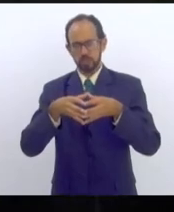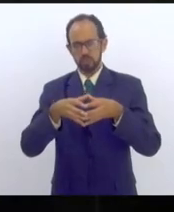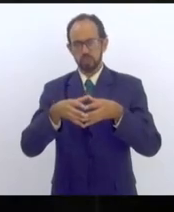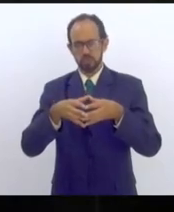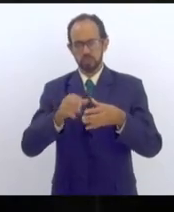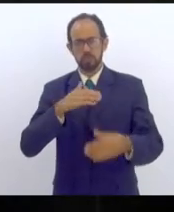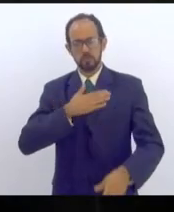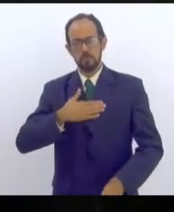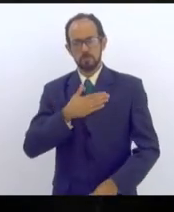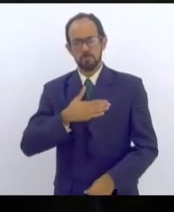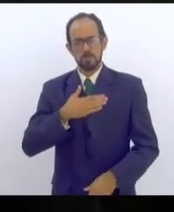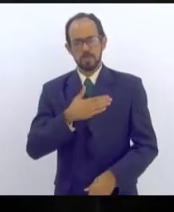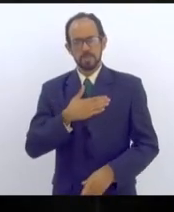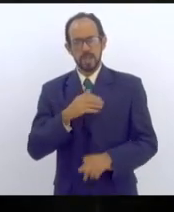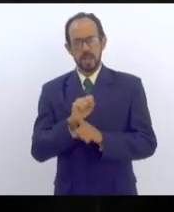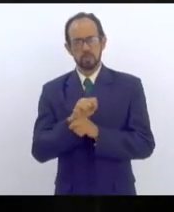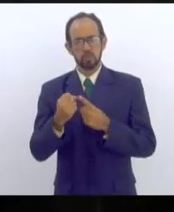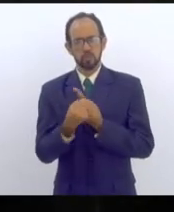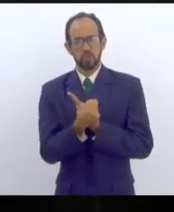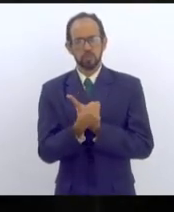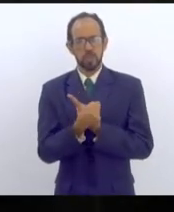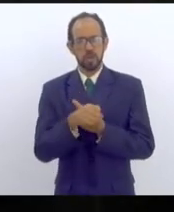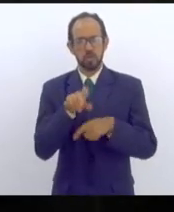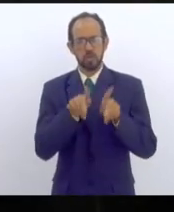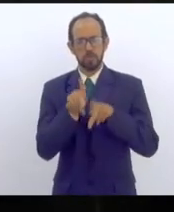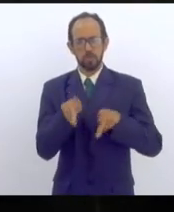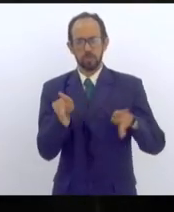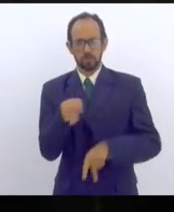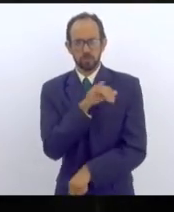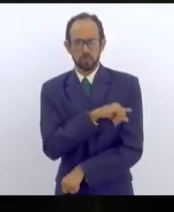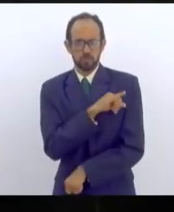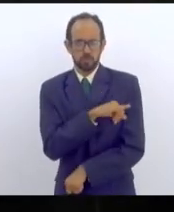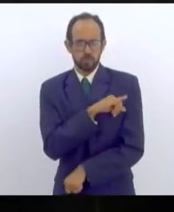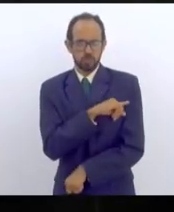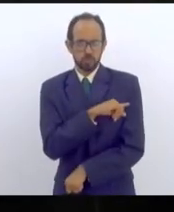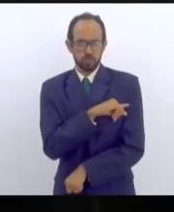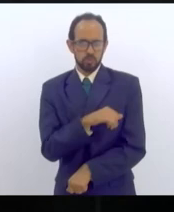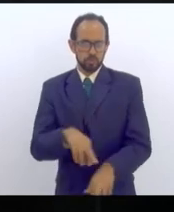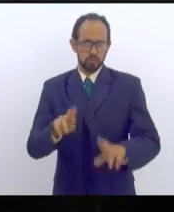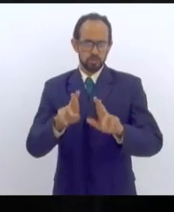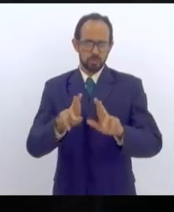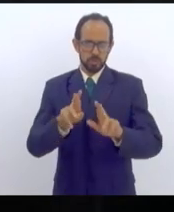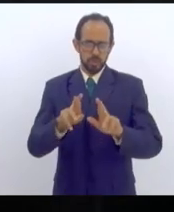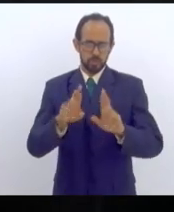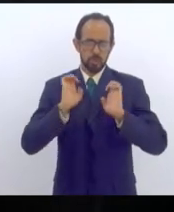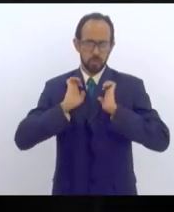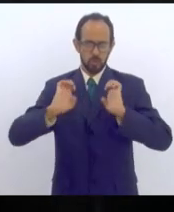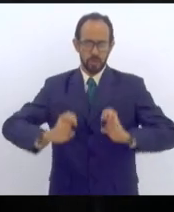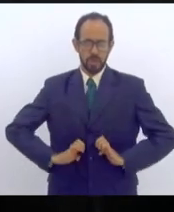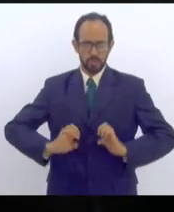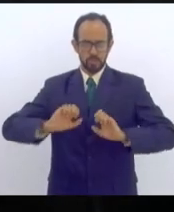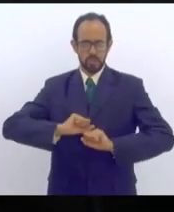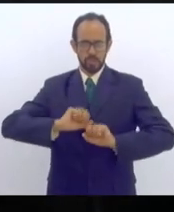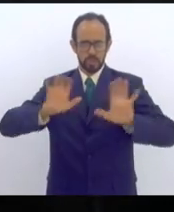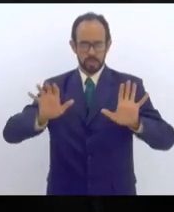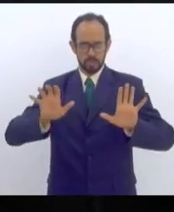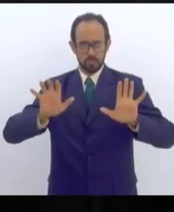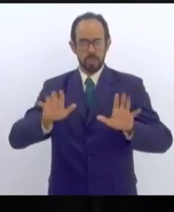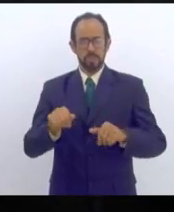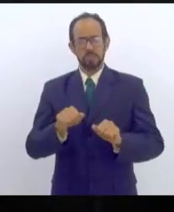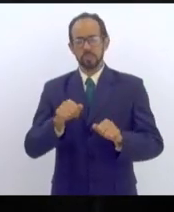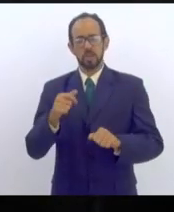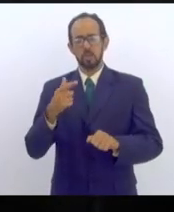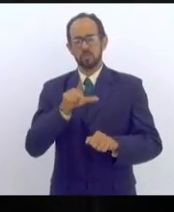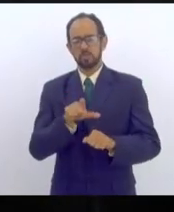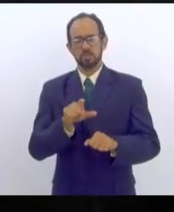bem-estar social da população fluminense. Espero que, com ética e transparência,